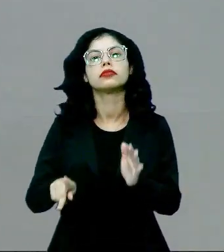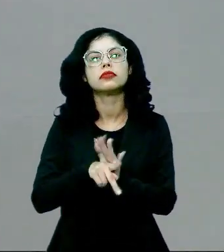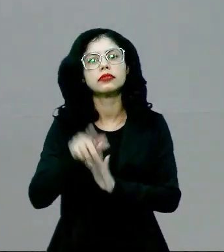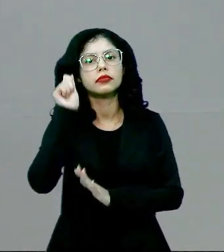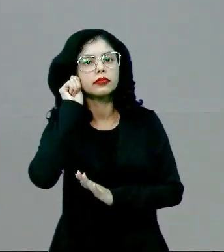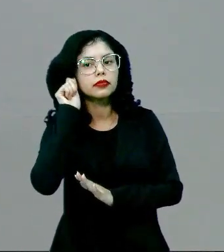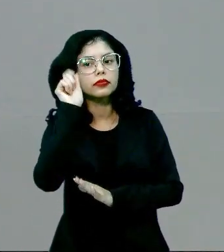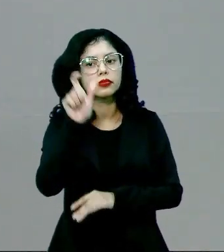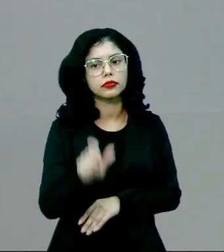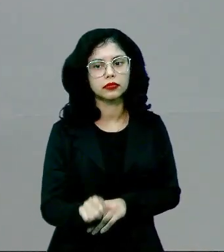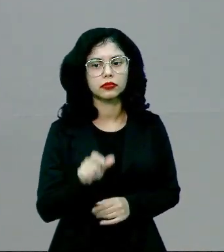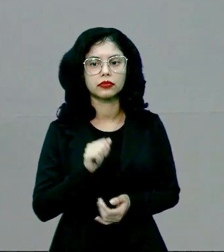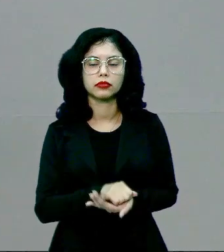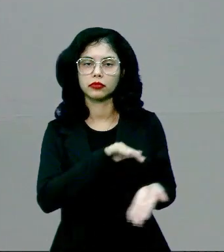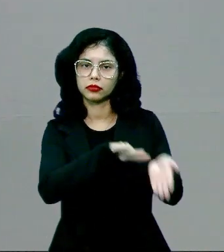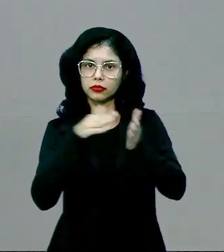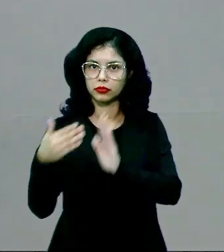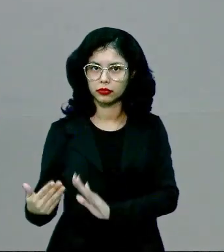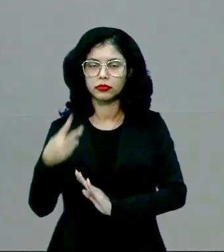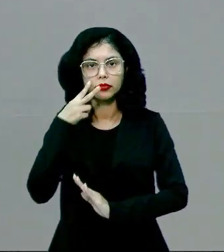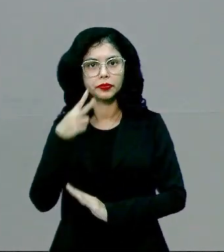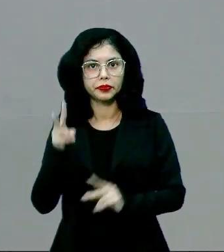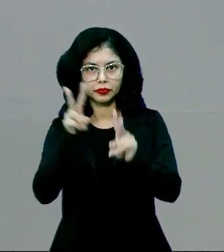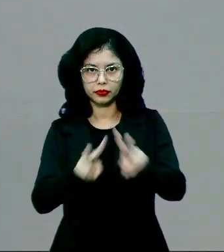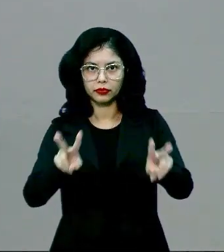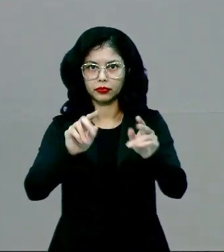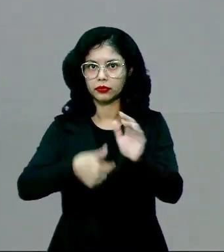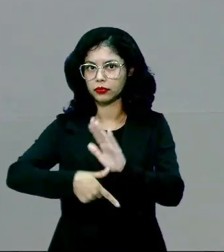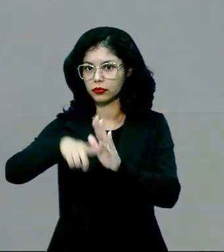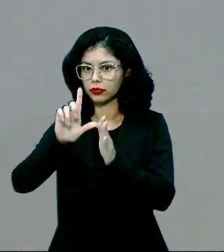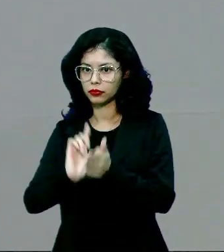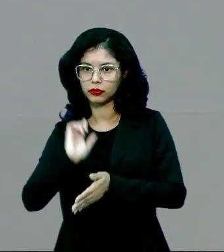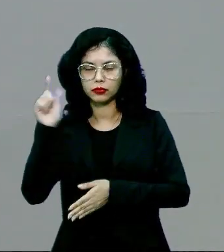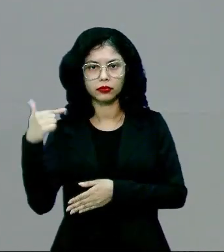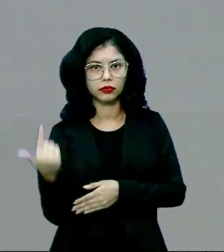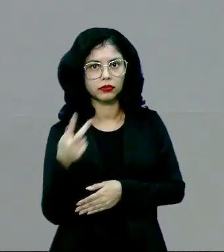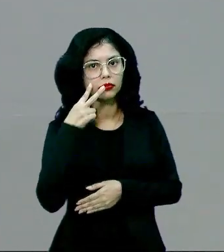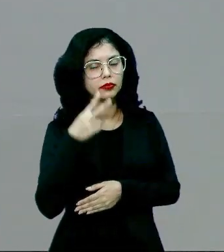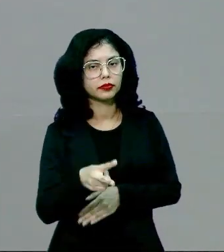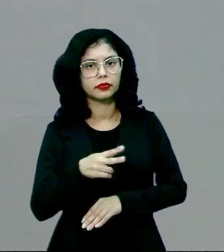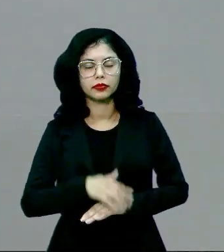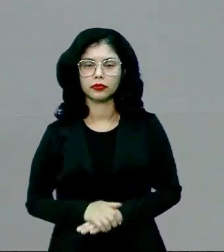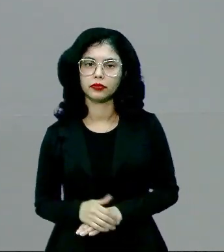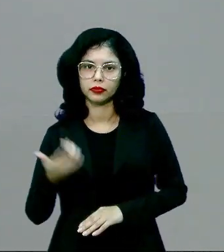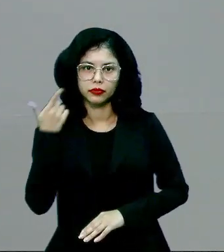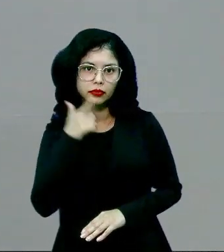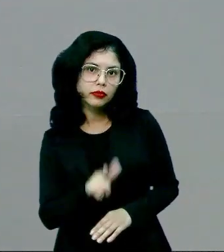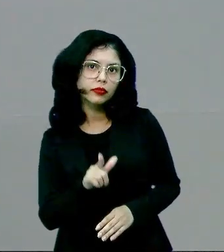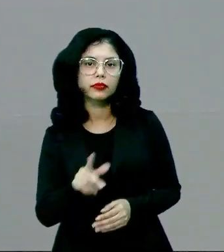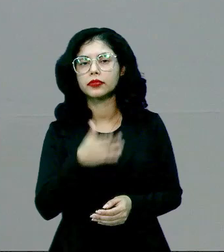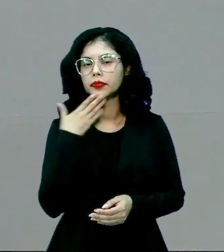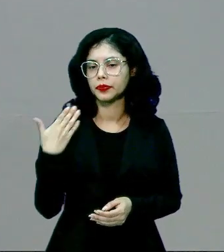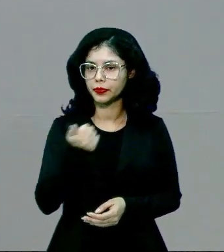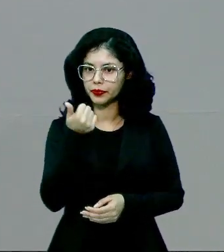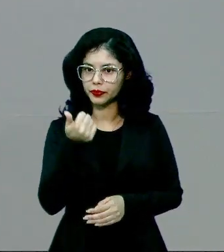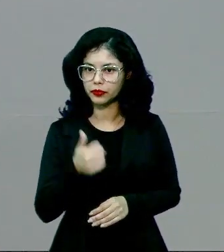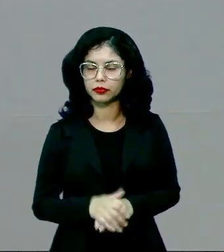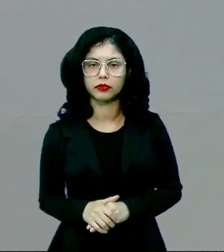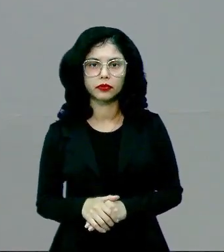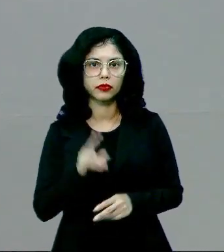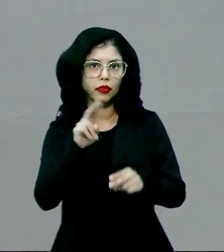a gente passa a olhar por um outro ângulo por uma outra lente né a gente consegue situar melhor